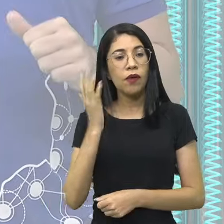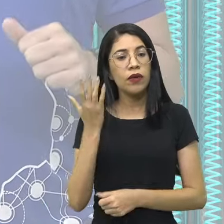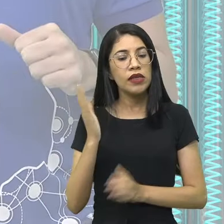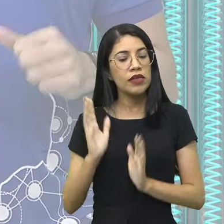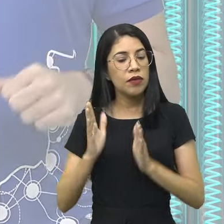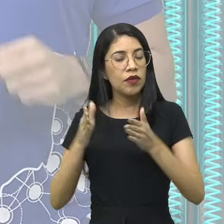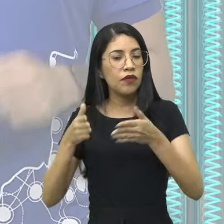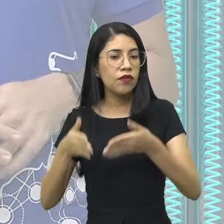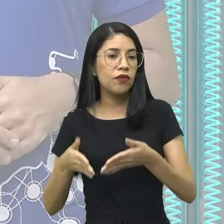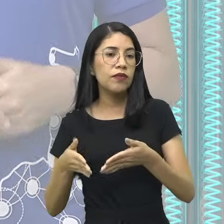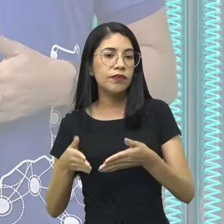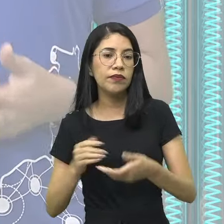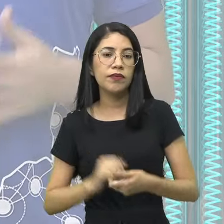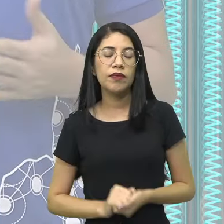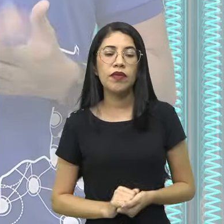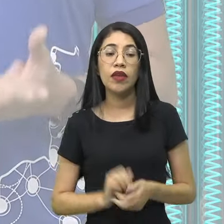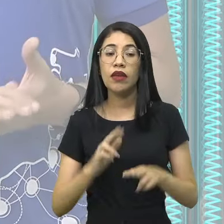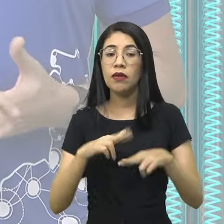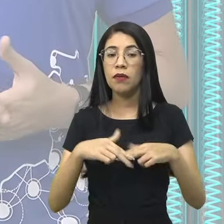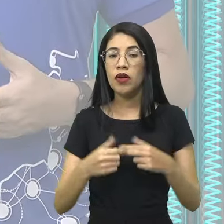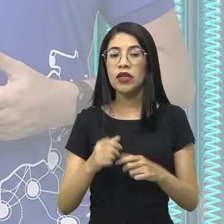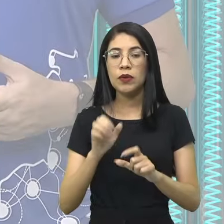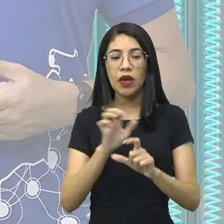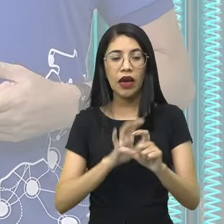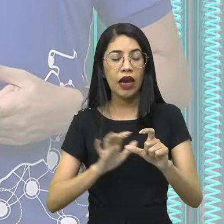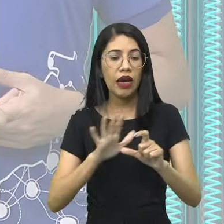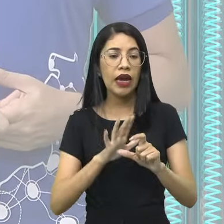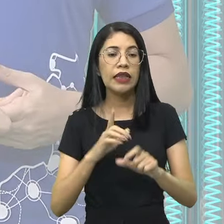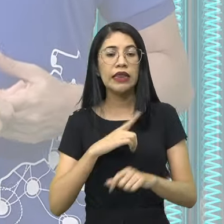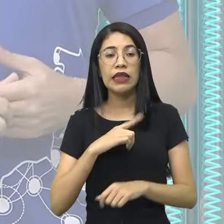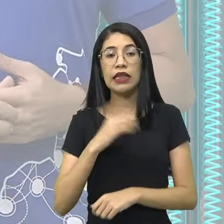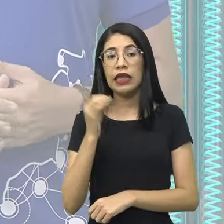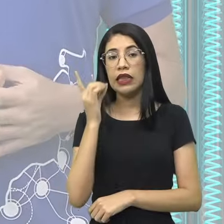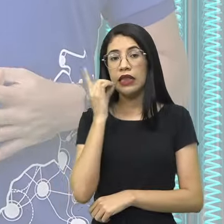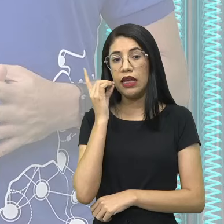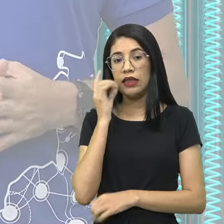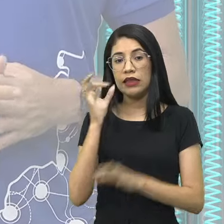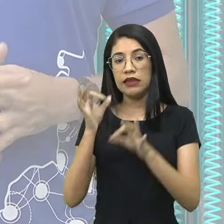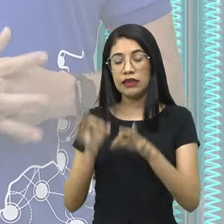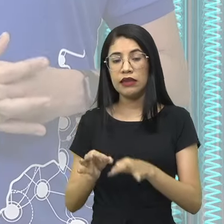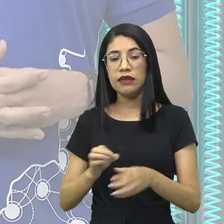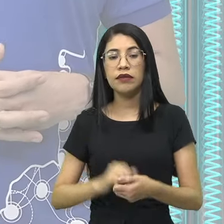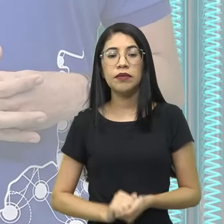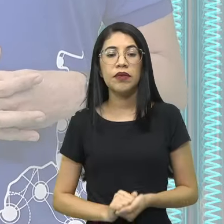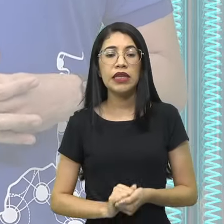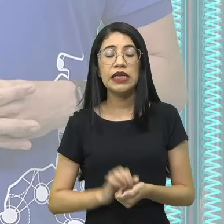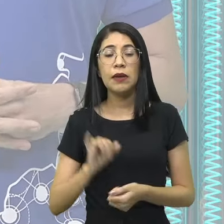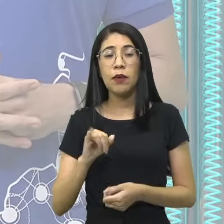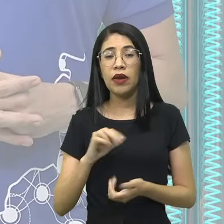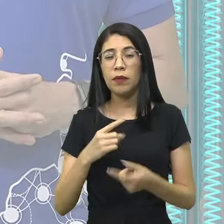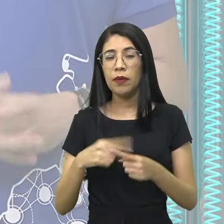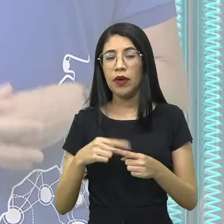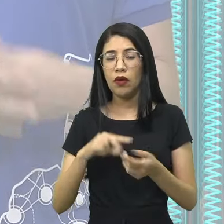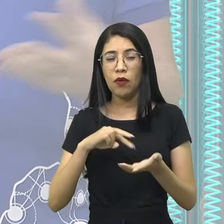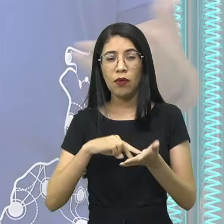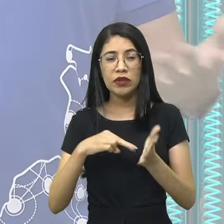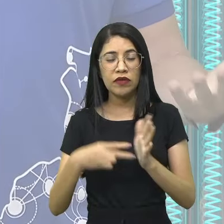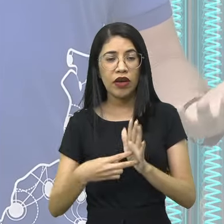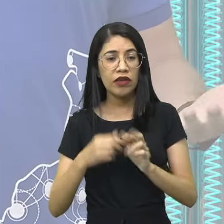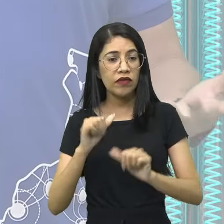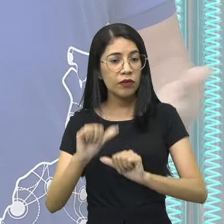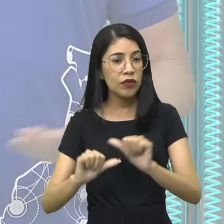acontecimento específico. Por isso, as charges são datadas. Seu sentido pode se perder com o passar do tempo.